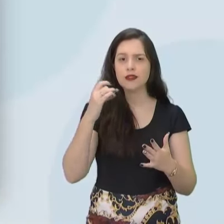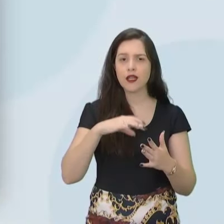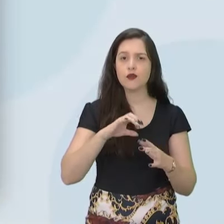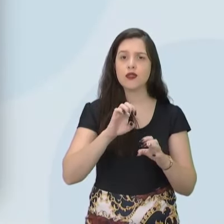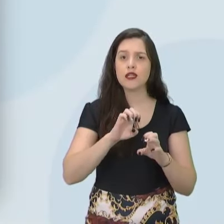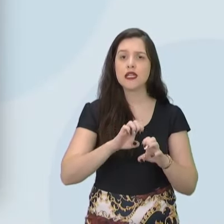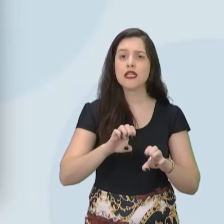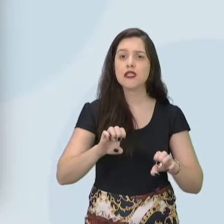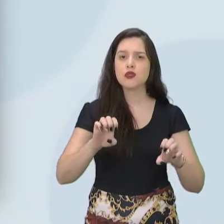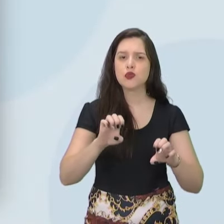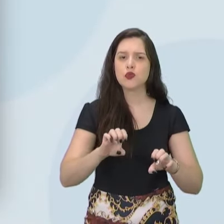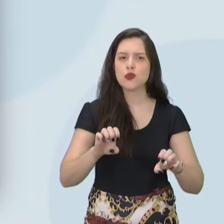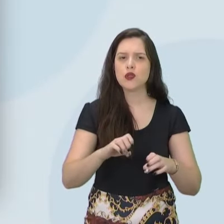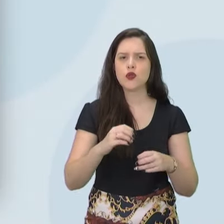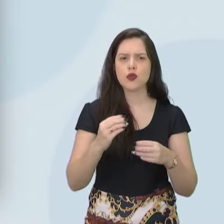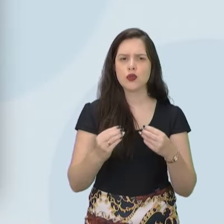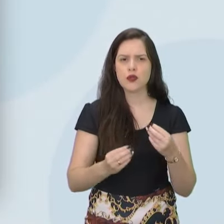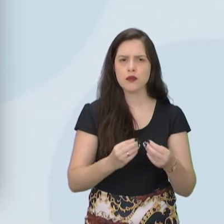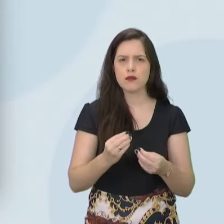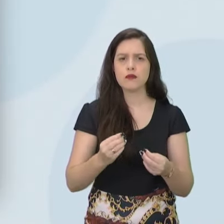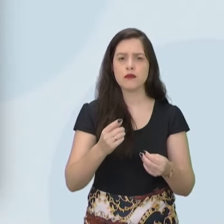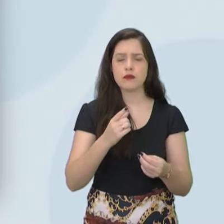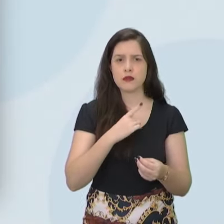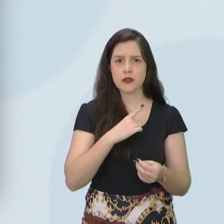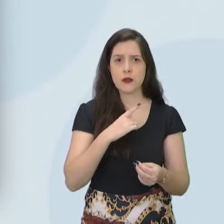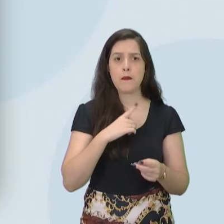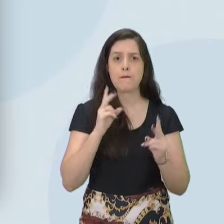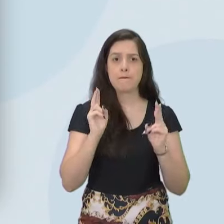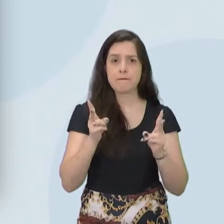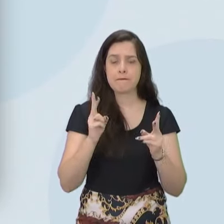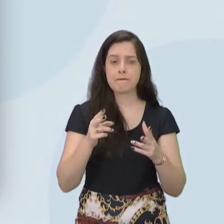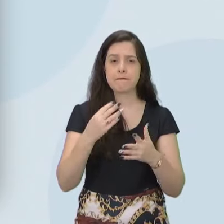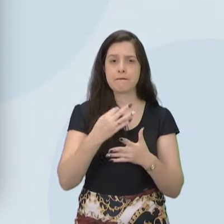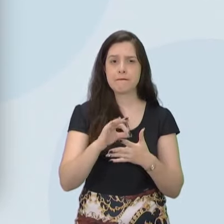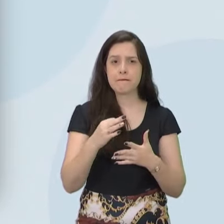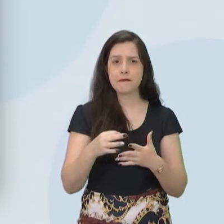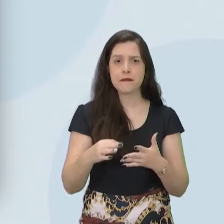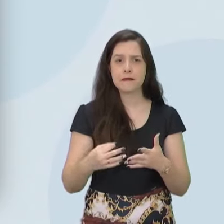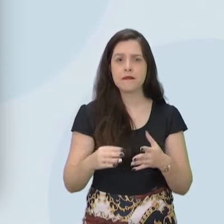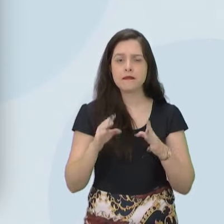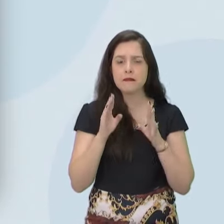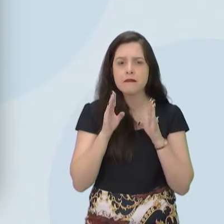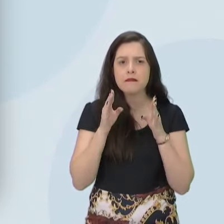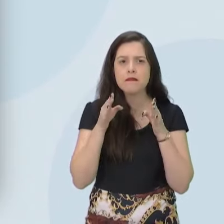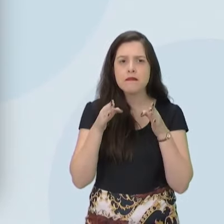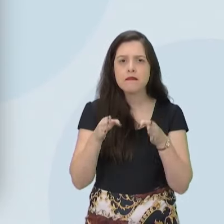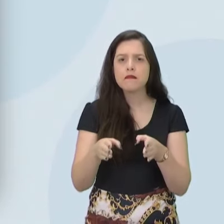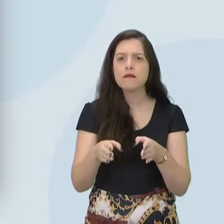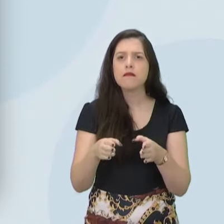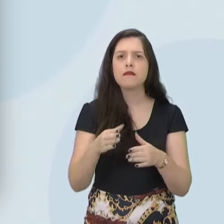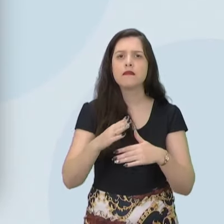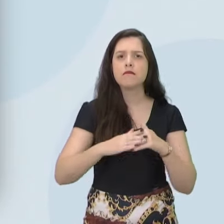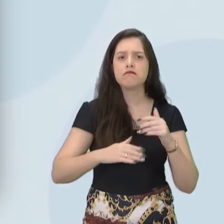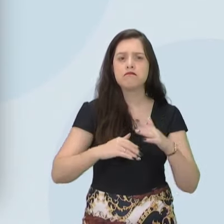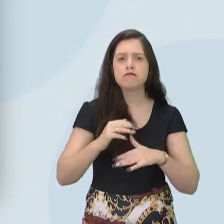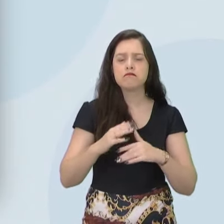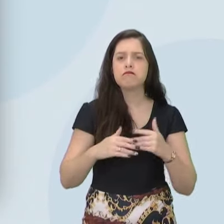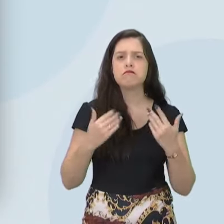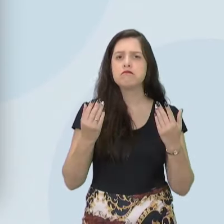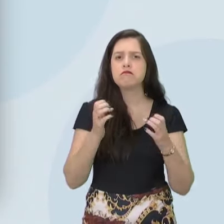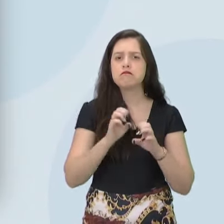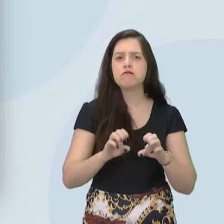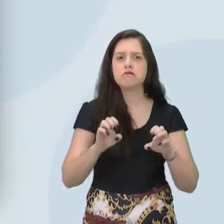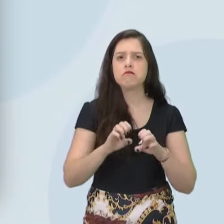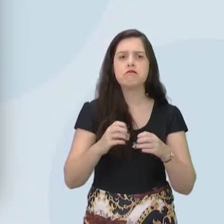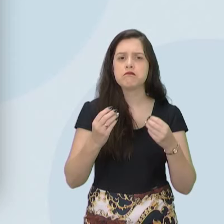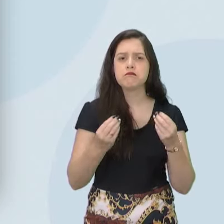lá. Próximo slide, a gente tem aqui que esse componente vai focar em 5 habilidades dos eixos estruturantes.